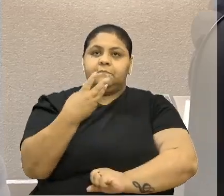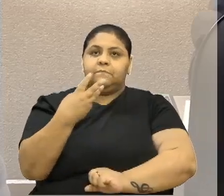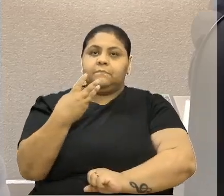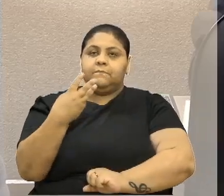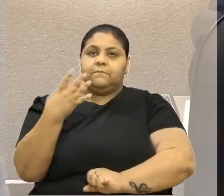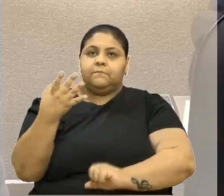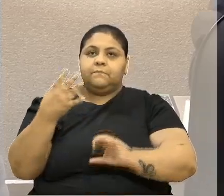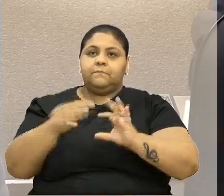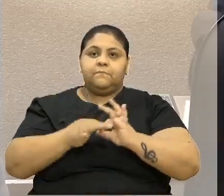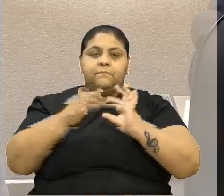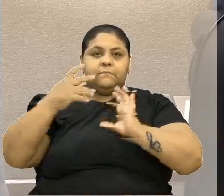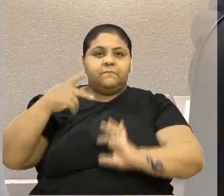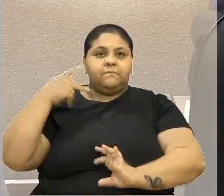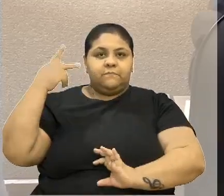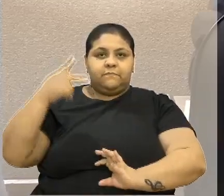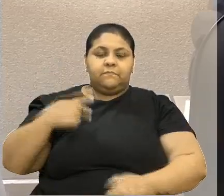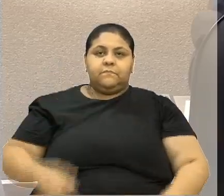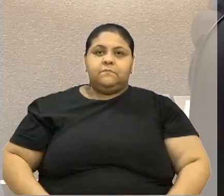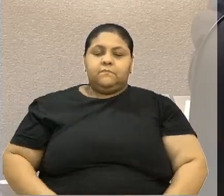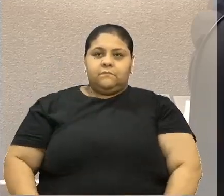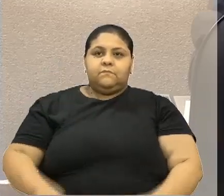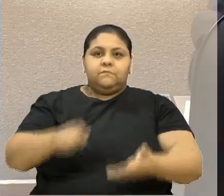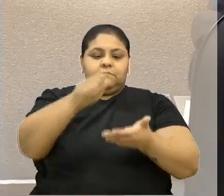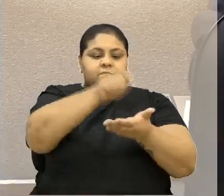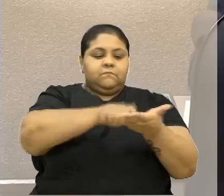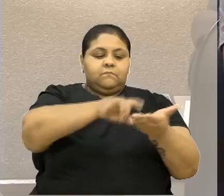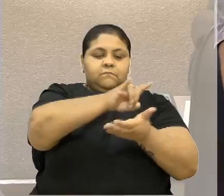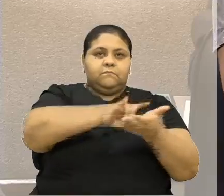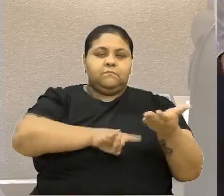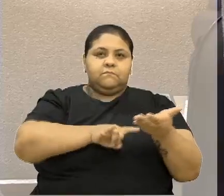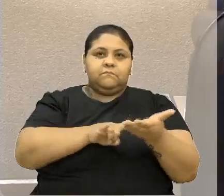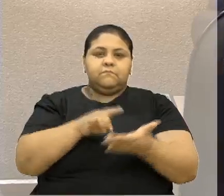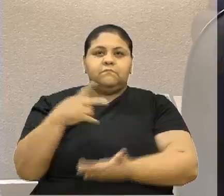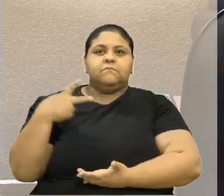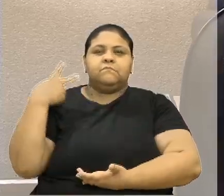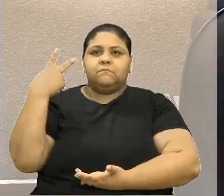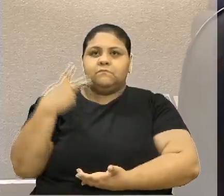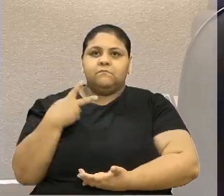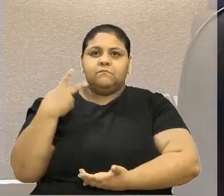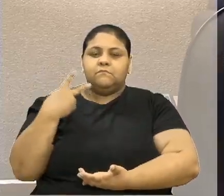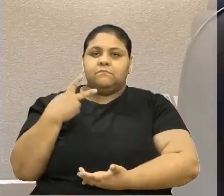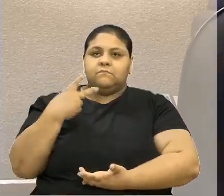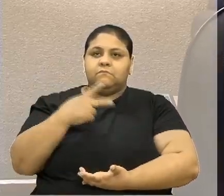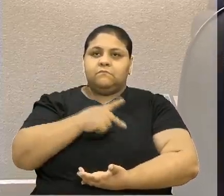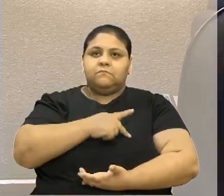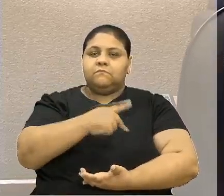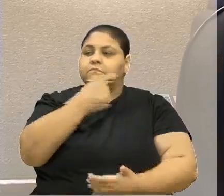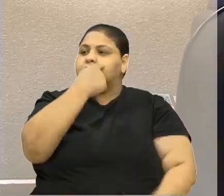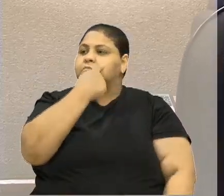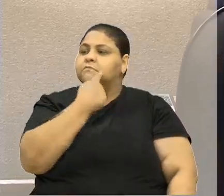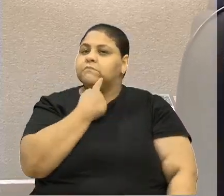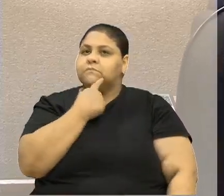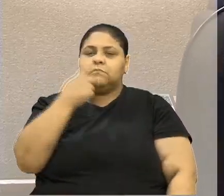134 de emancipação política. Assinam este documento vereador presidente Wagner